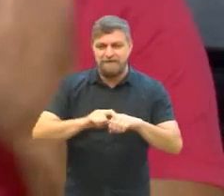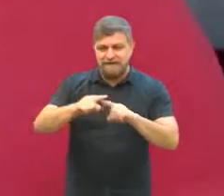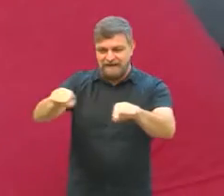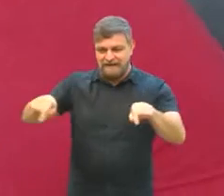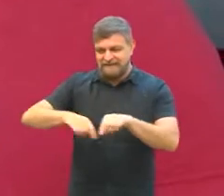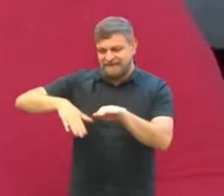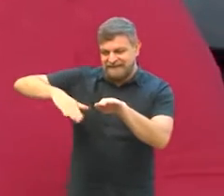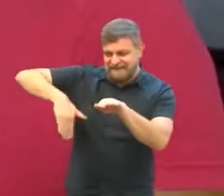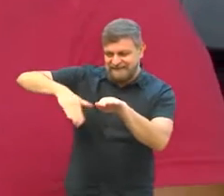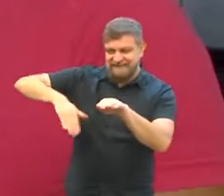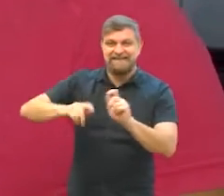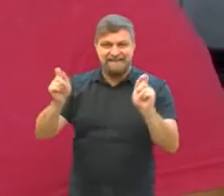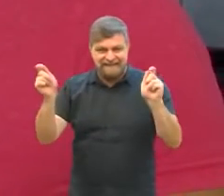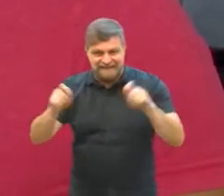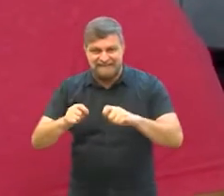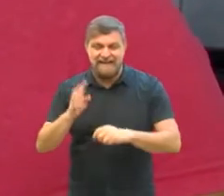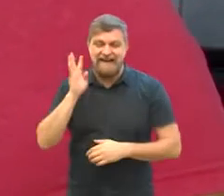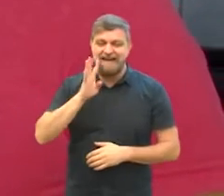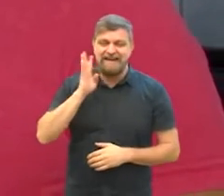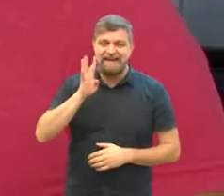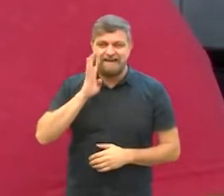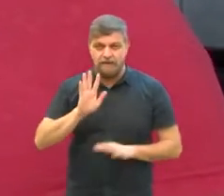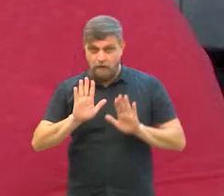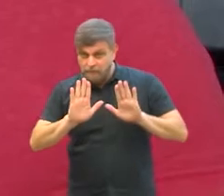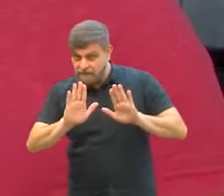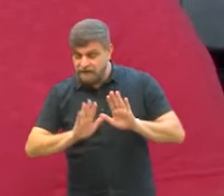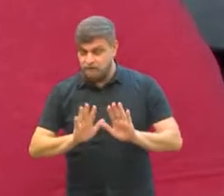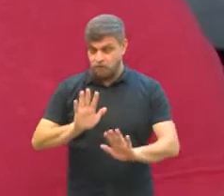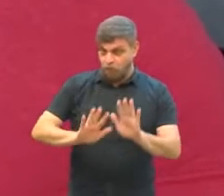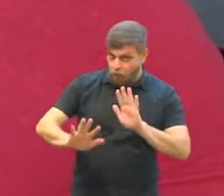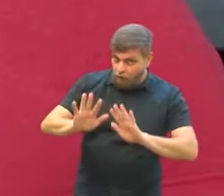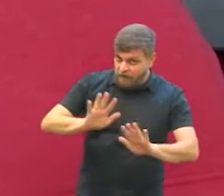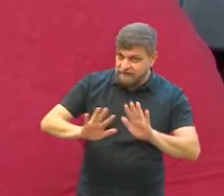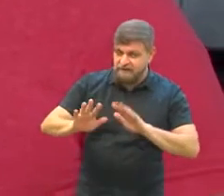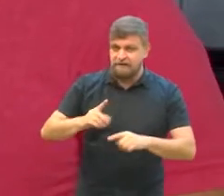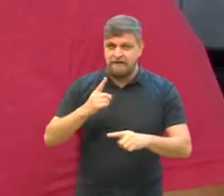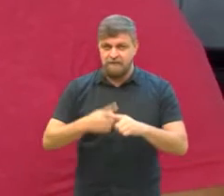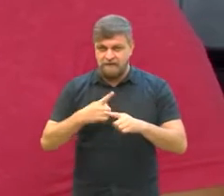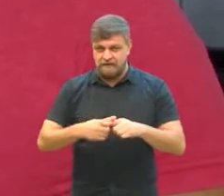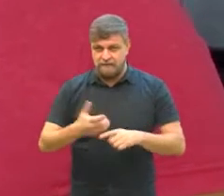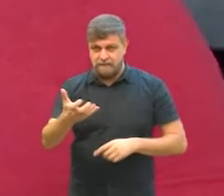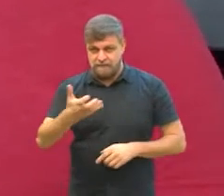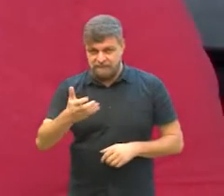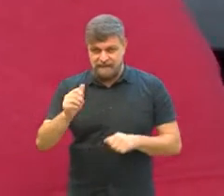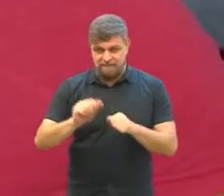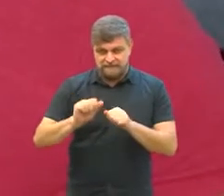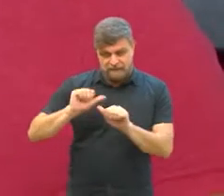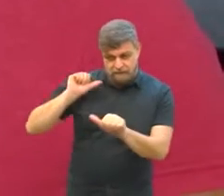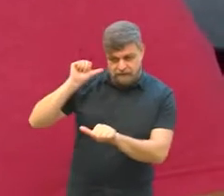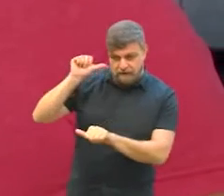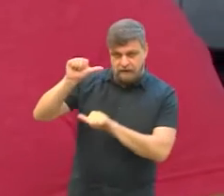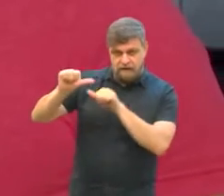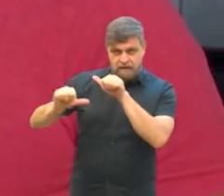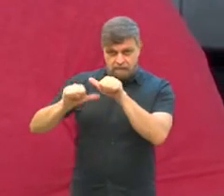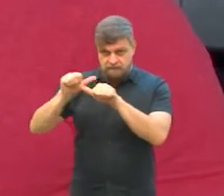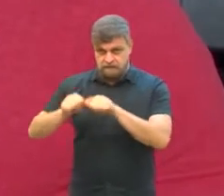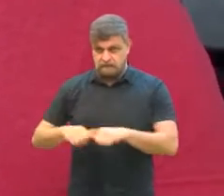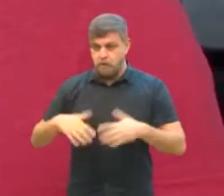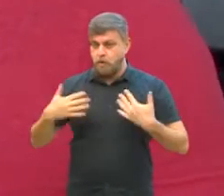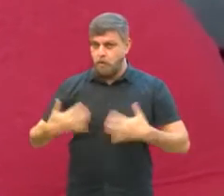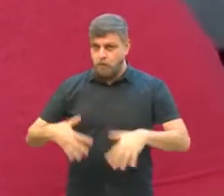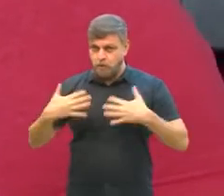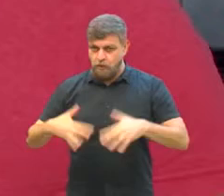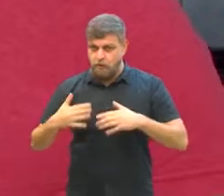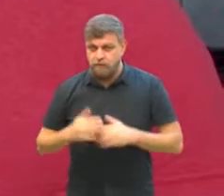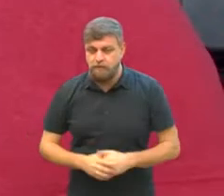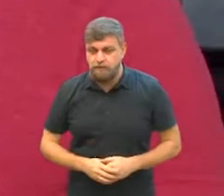fazer na piscina. Tem o Sanin, que é legal. Mas eu acho que a gente tem que tomar muito cuidado. Se a gente busca fazer um procedimento